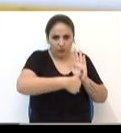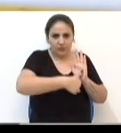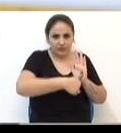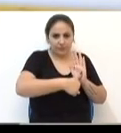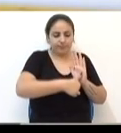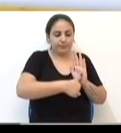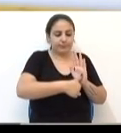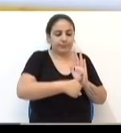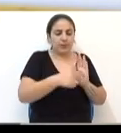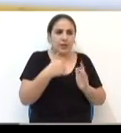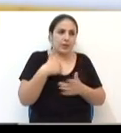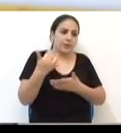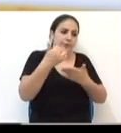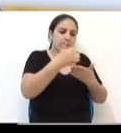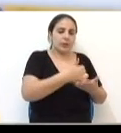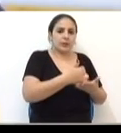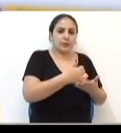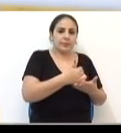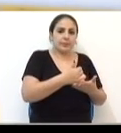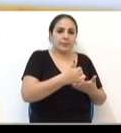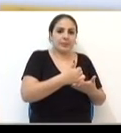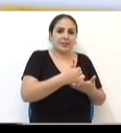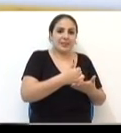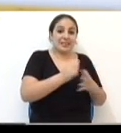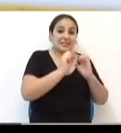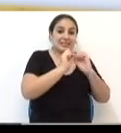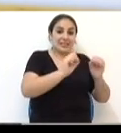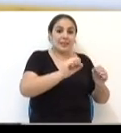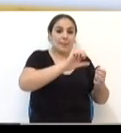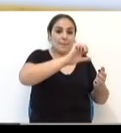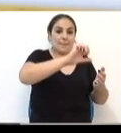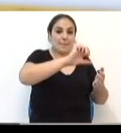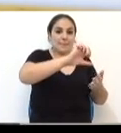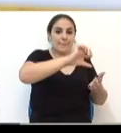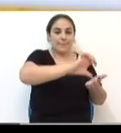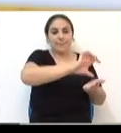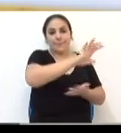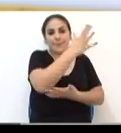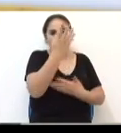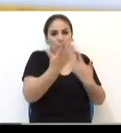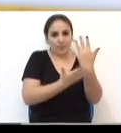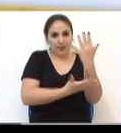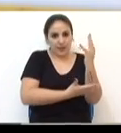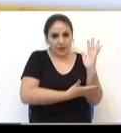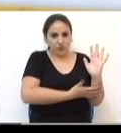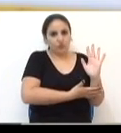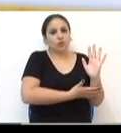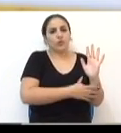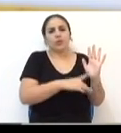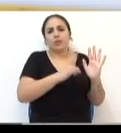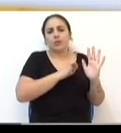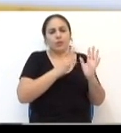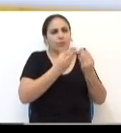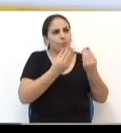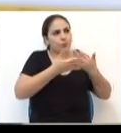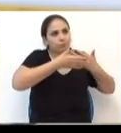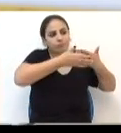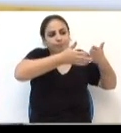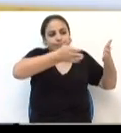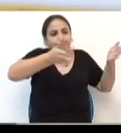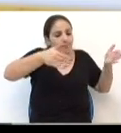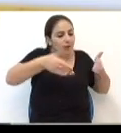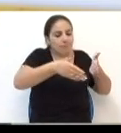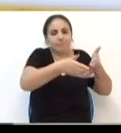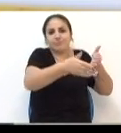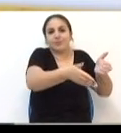Posteriormente a isso, eu vim para o meio ambiente. O meio ambiente me abriu muitas portas